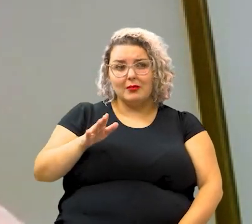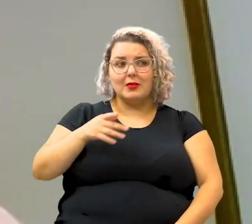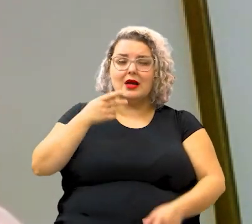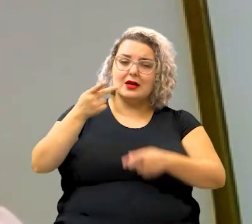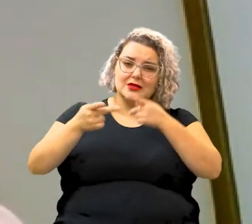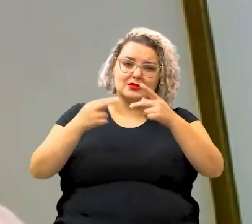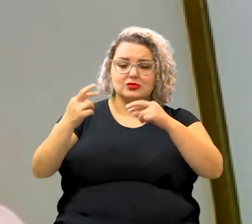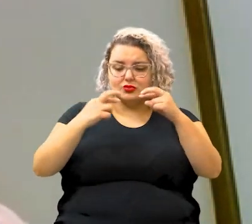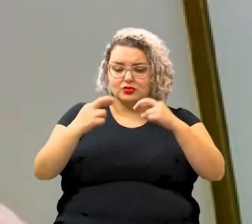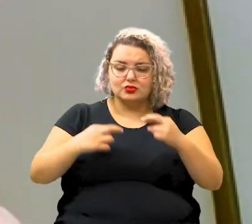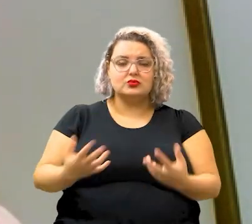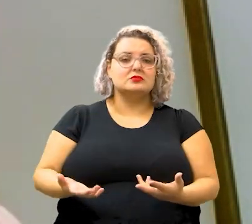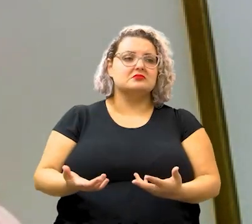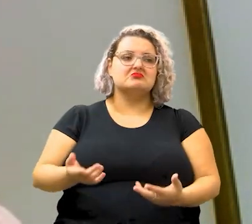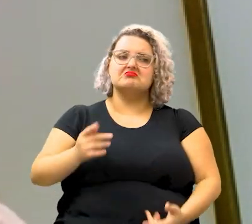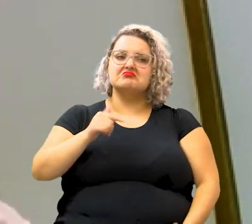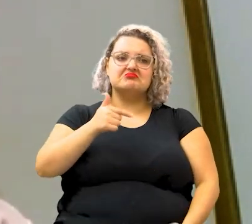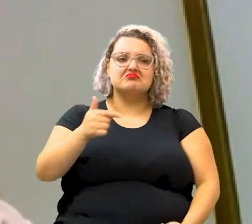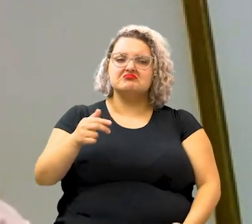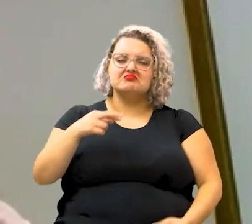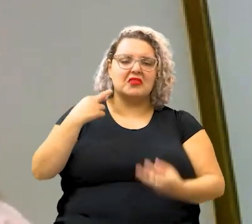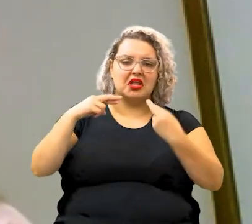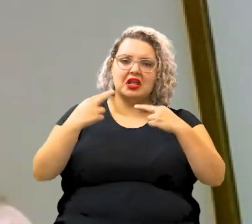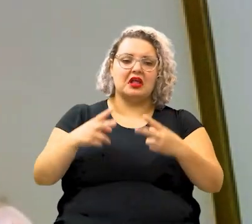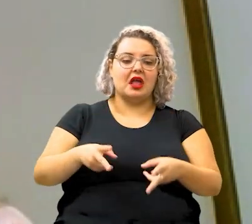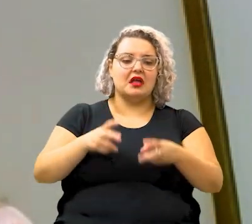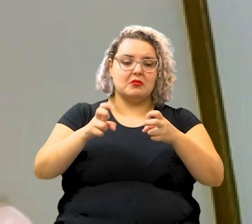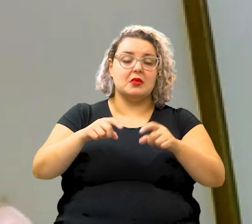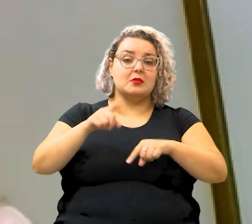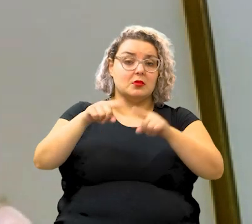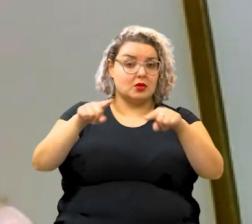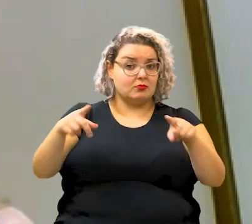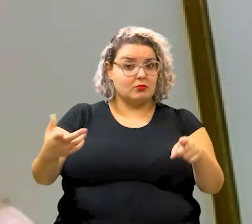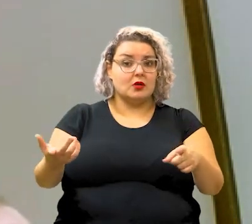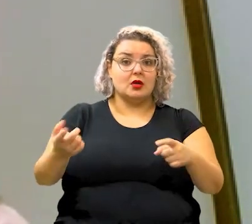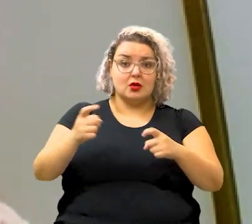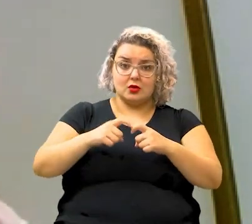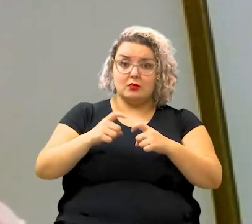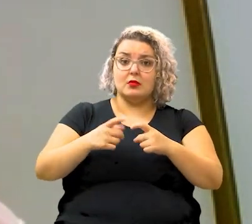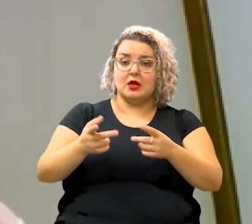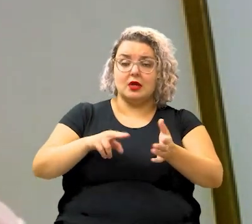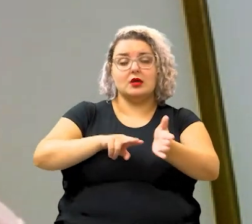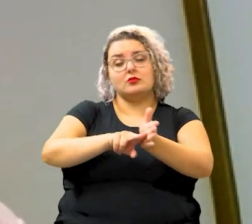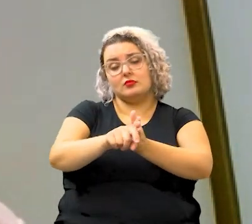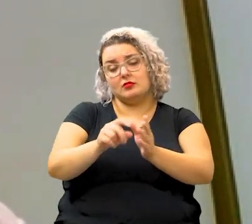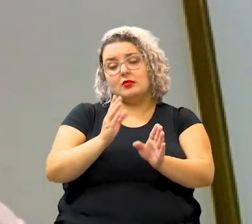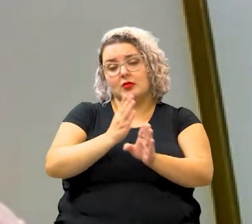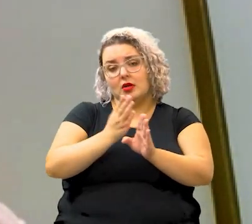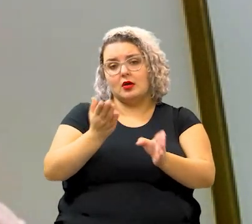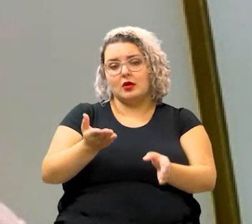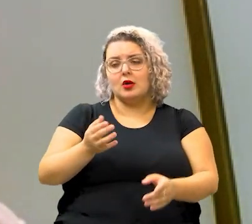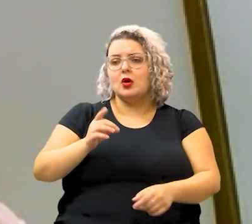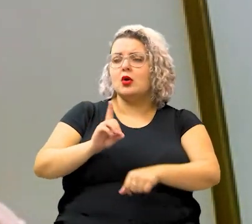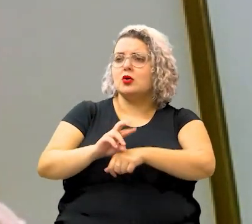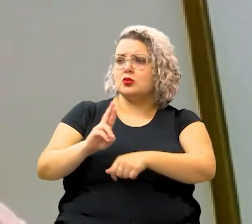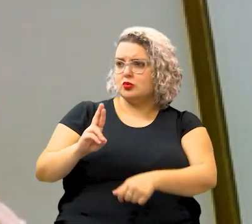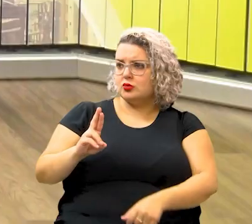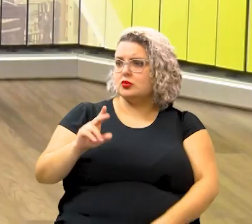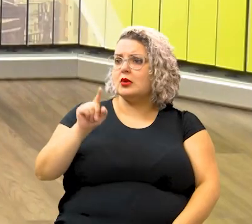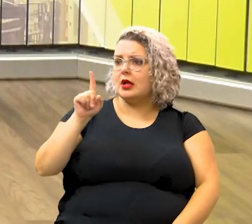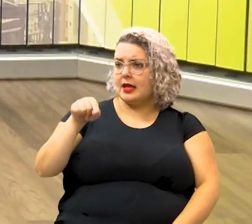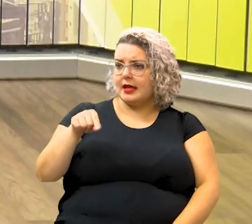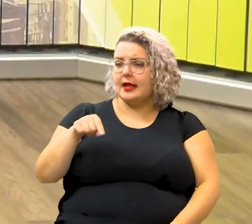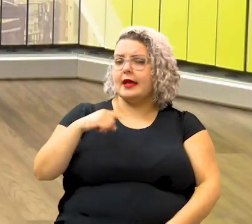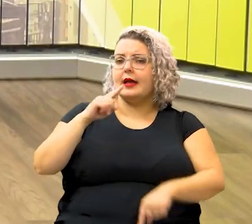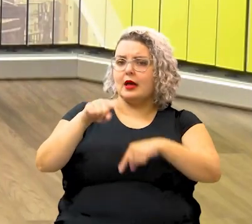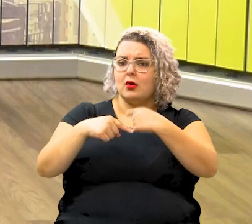dos exames laboratoriais que ele acaba percebendo essa alteração e que o médico acaba fazendo o diagnóstico. Doutora Rosália, essa até